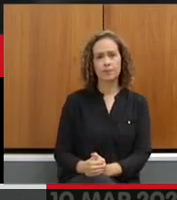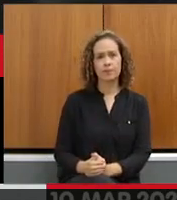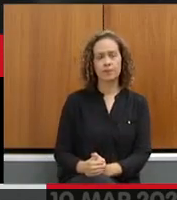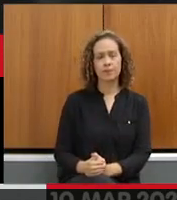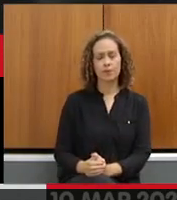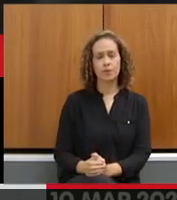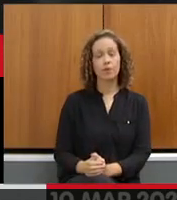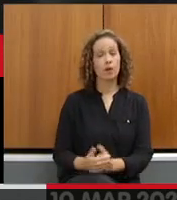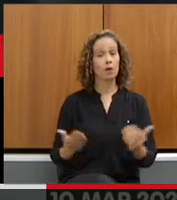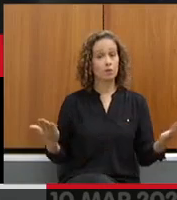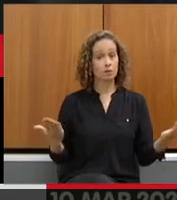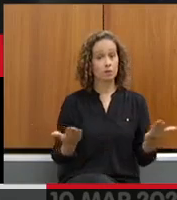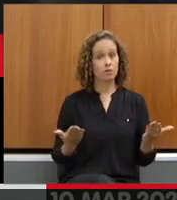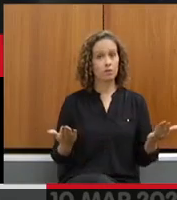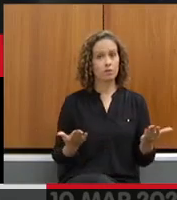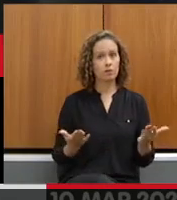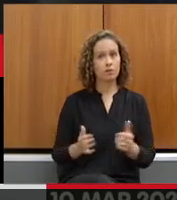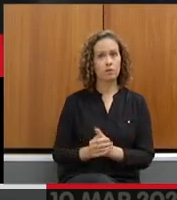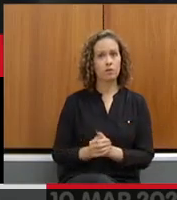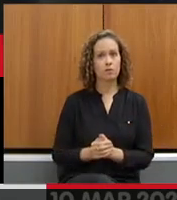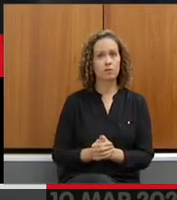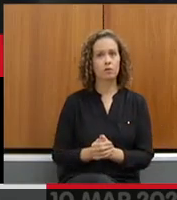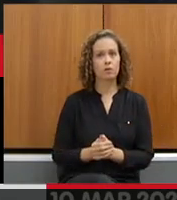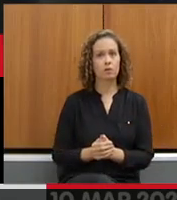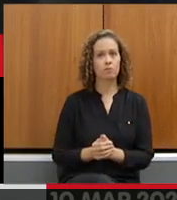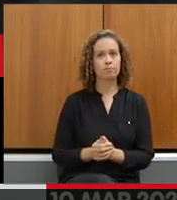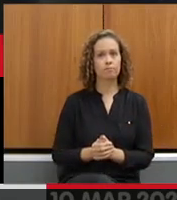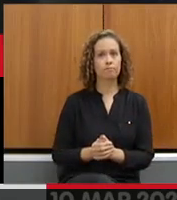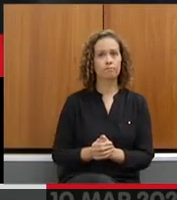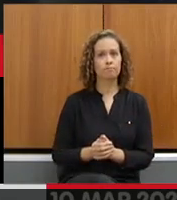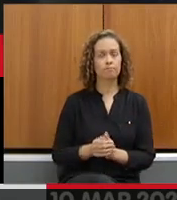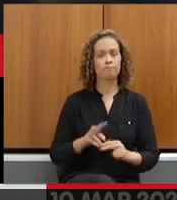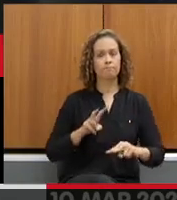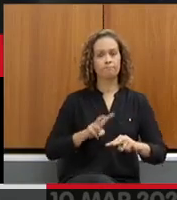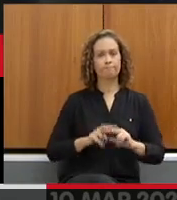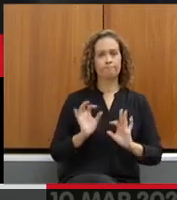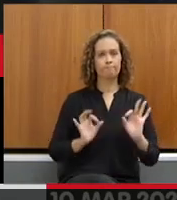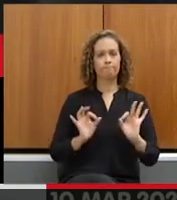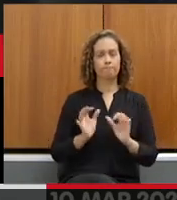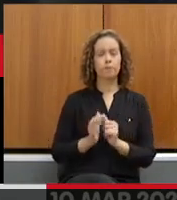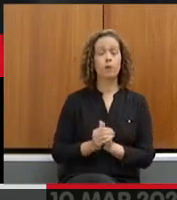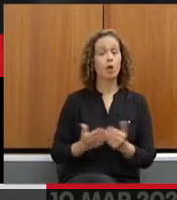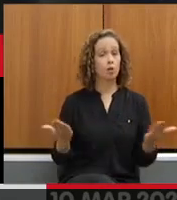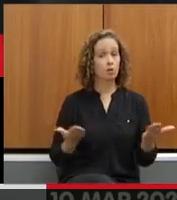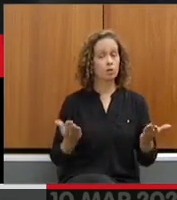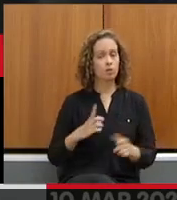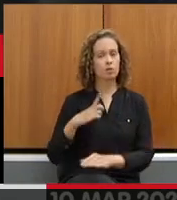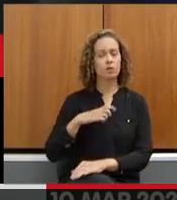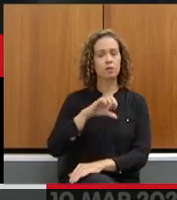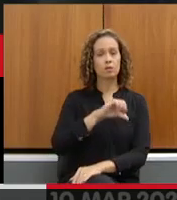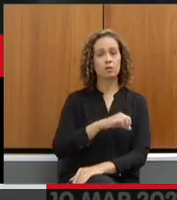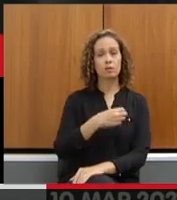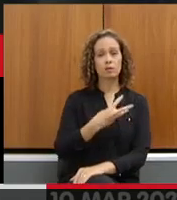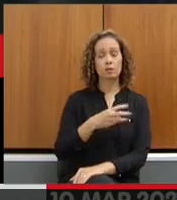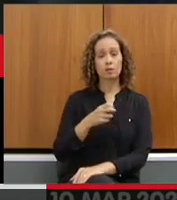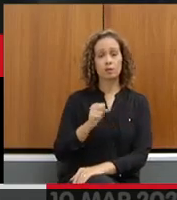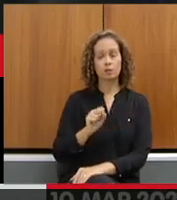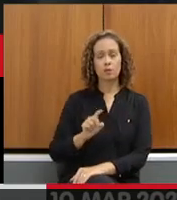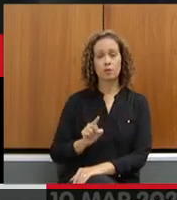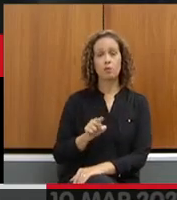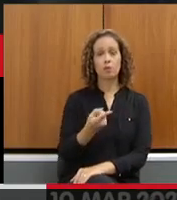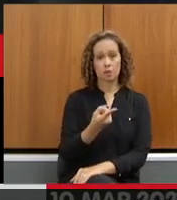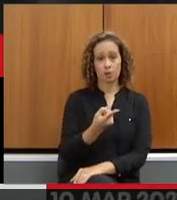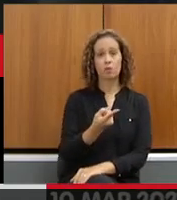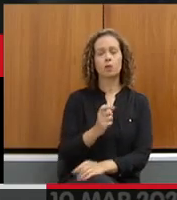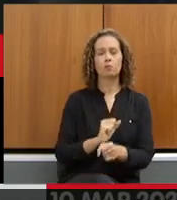e hoje eu sou a sexta posição aqui estão não consigo mexer é hoje nós temos 938 Mil casos